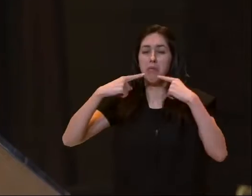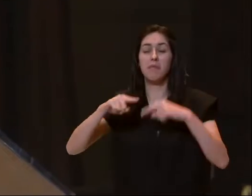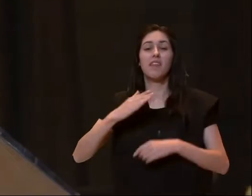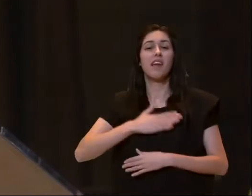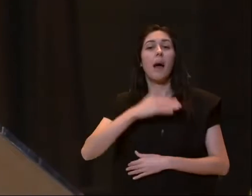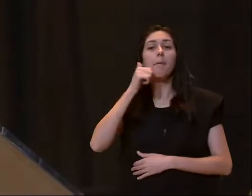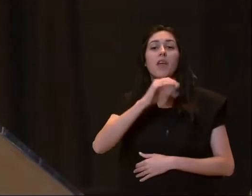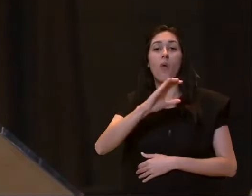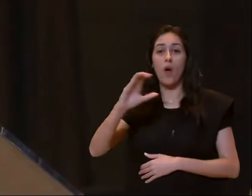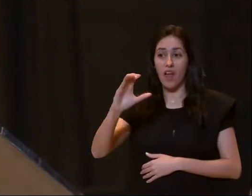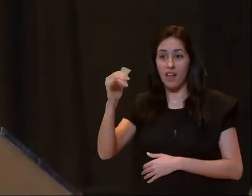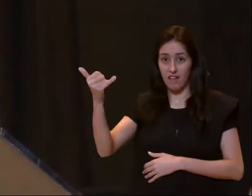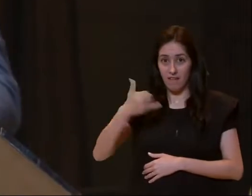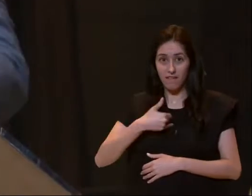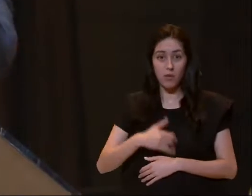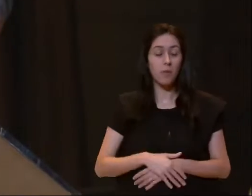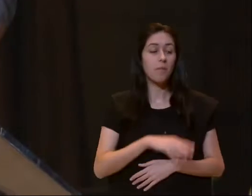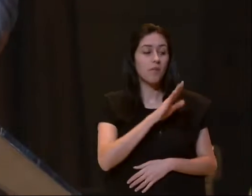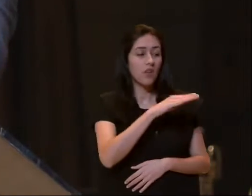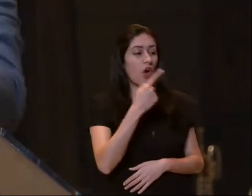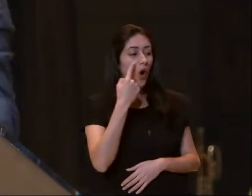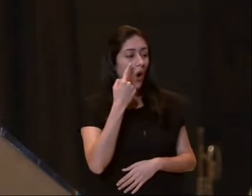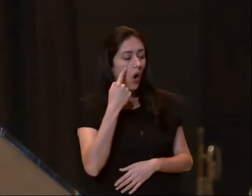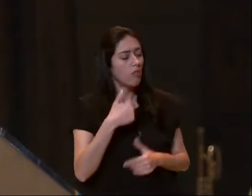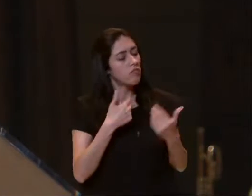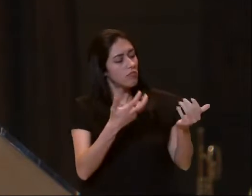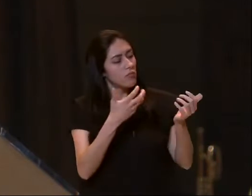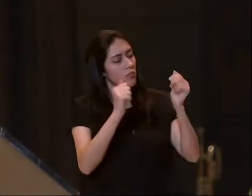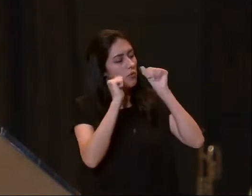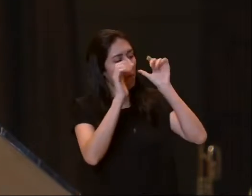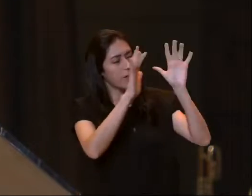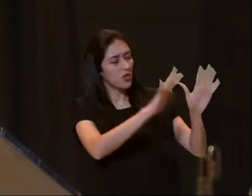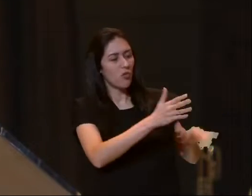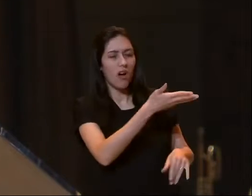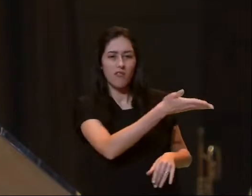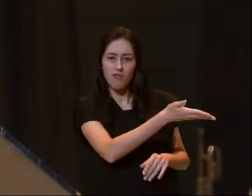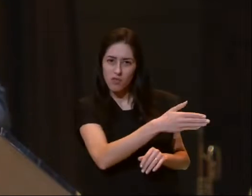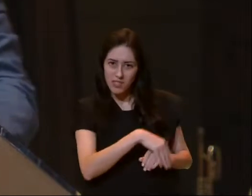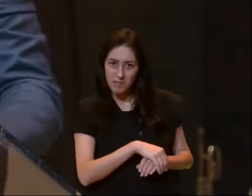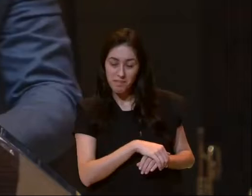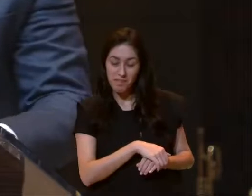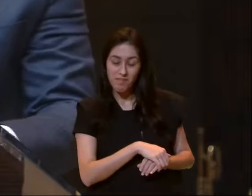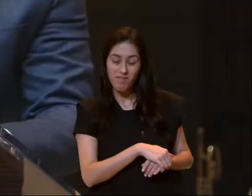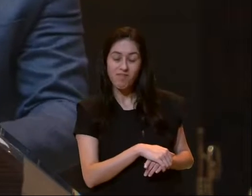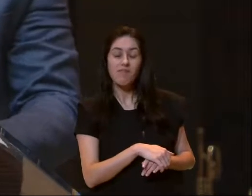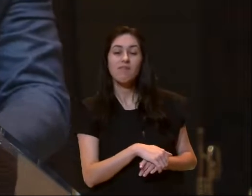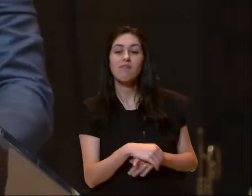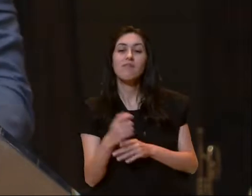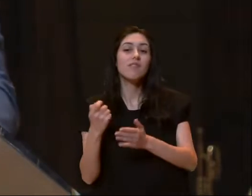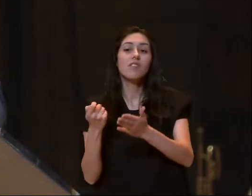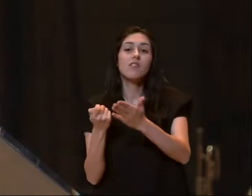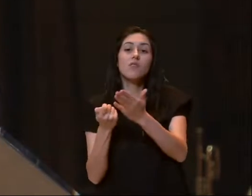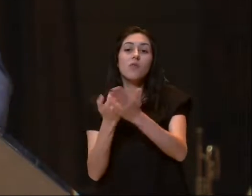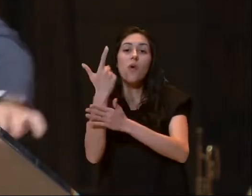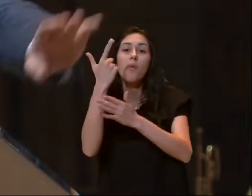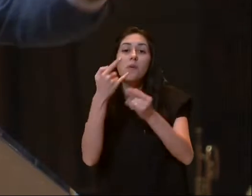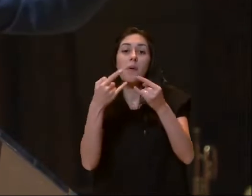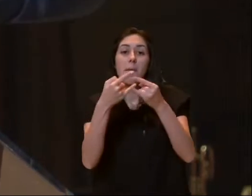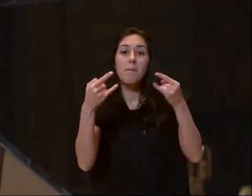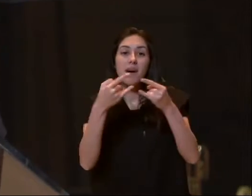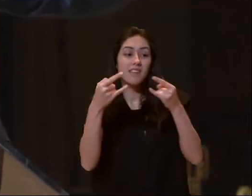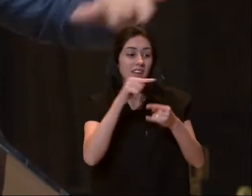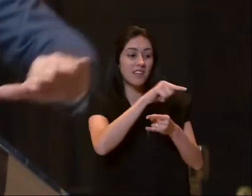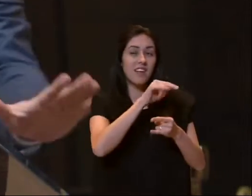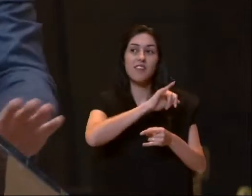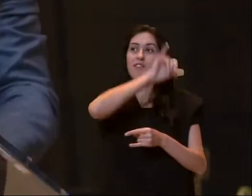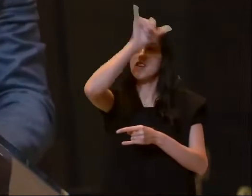me falou assim, olha, eu queria te abençoar. E comprou uma passagem para ele ir para outro